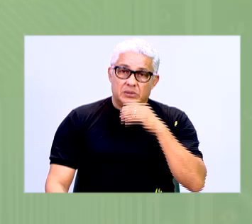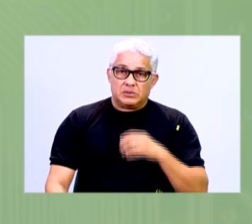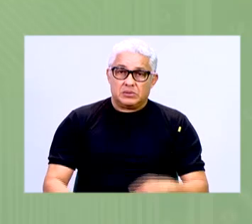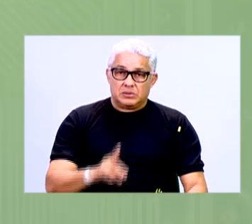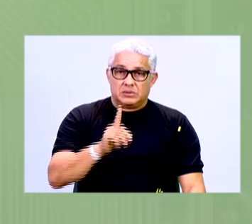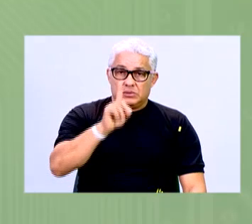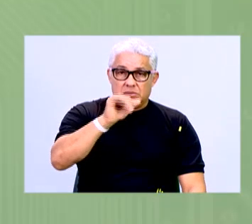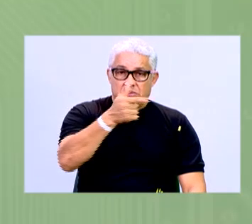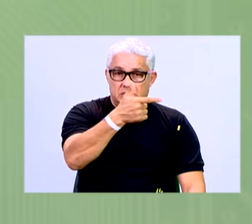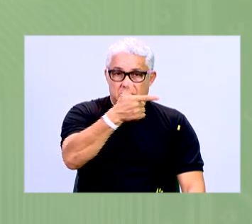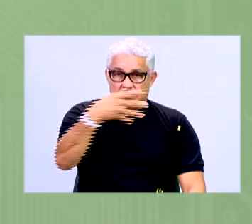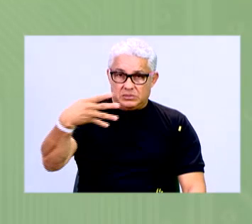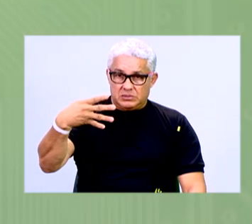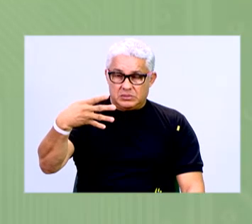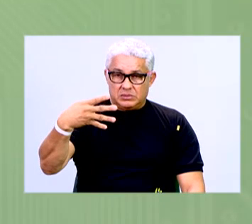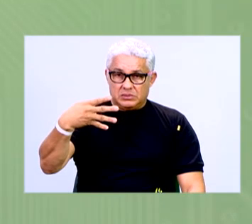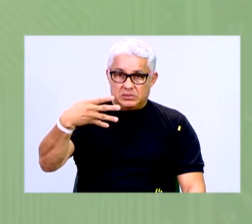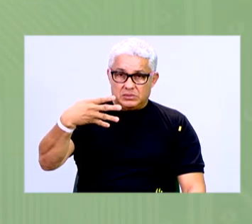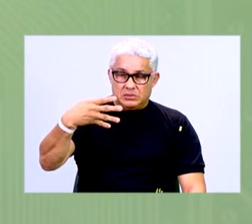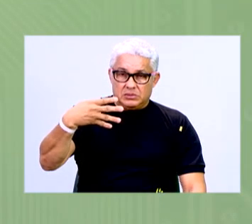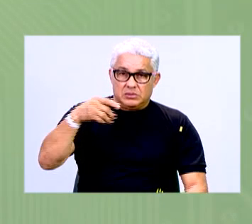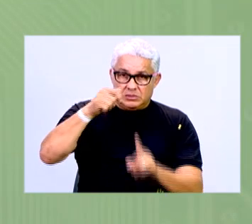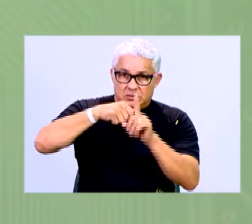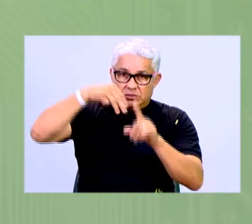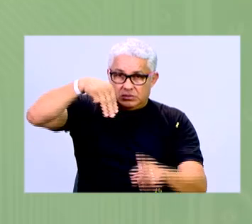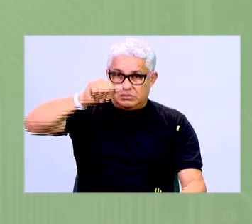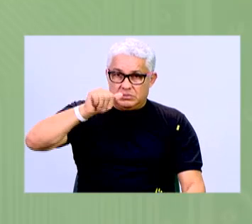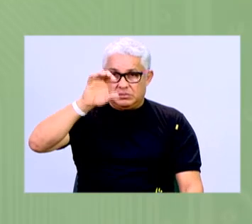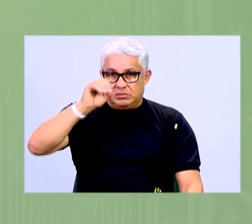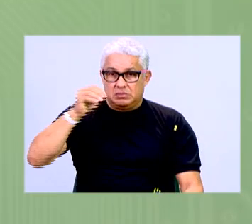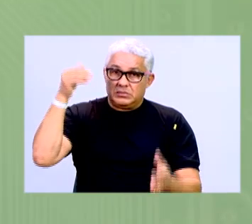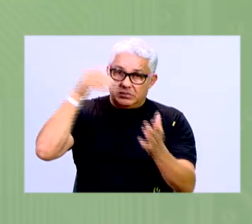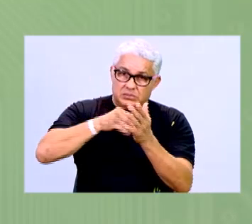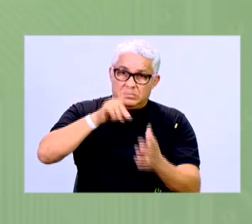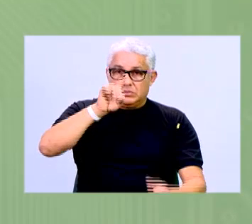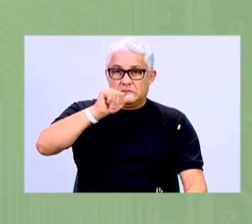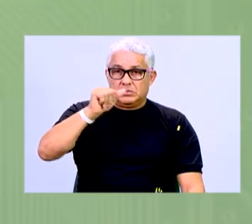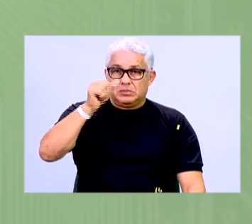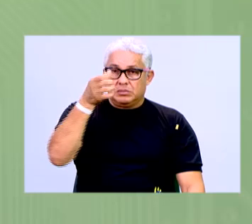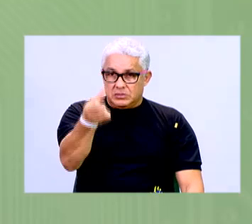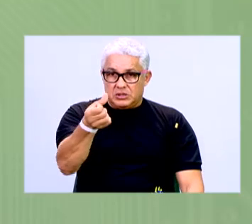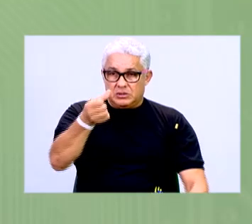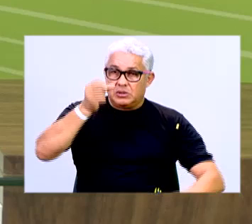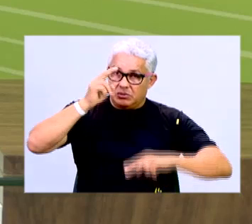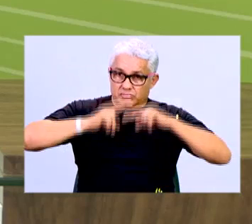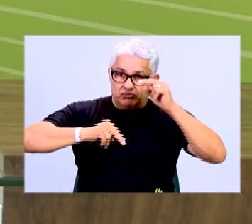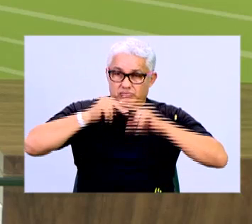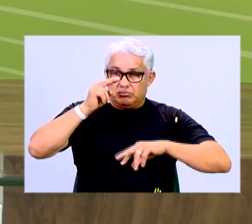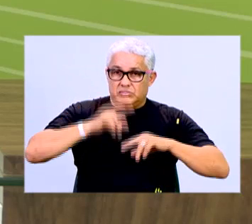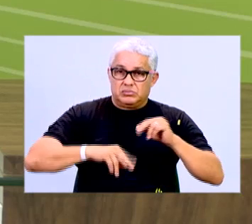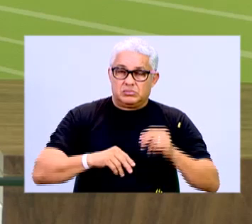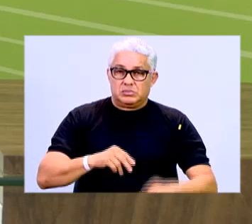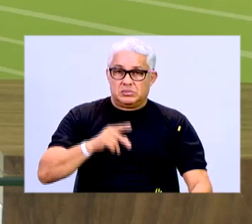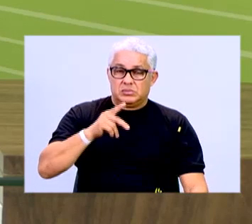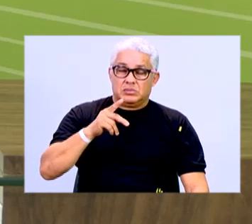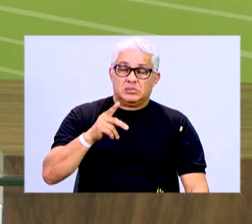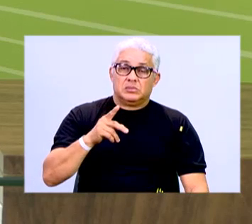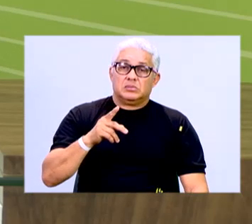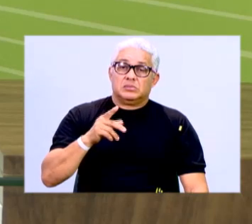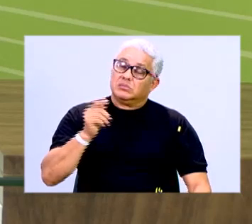dia 24 de maio até o dia 6 de junho. Esse é o prazo que vocês terão para